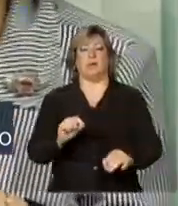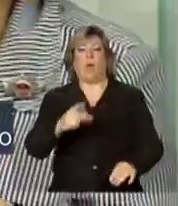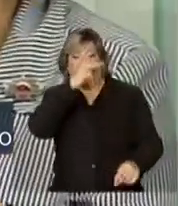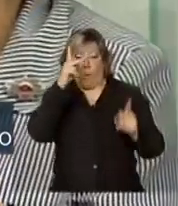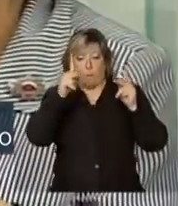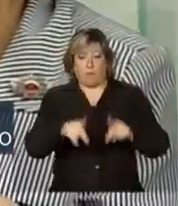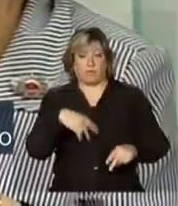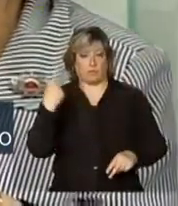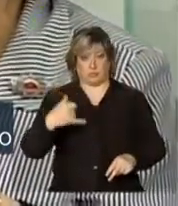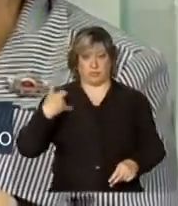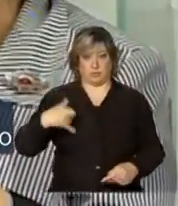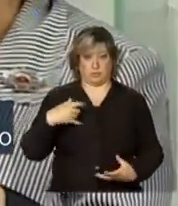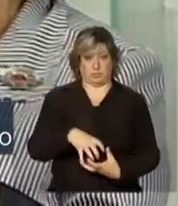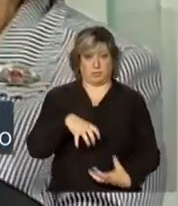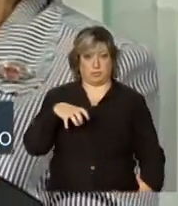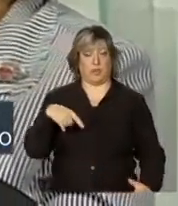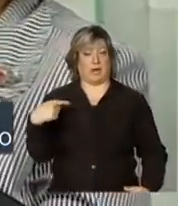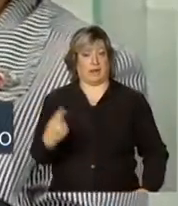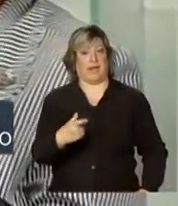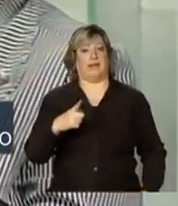idosa está